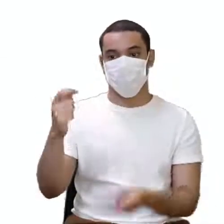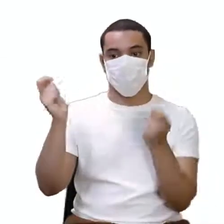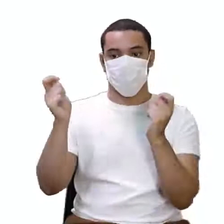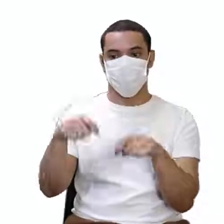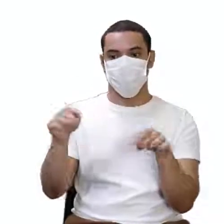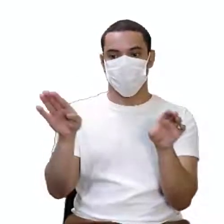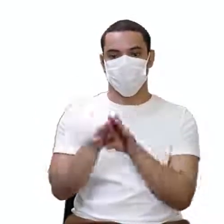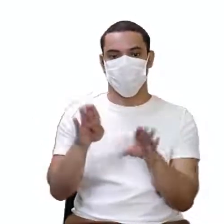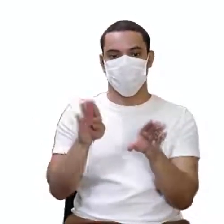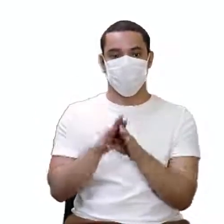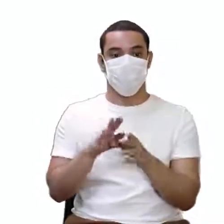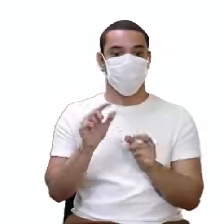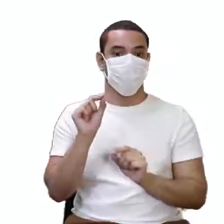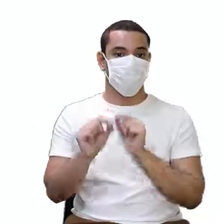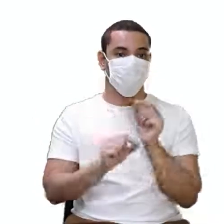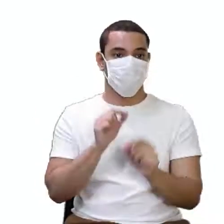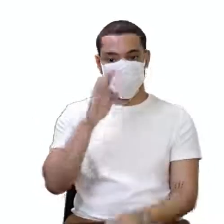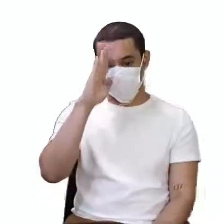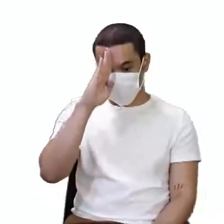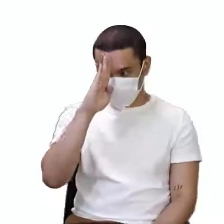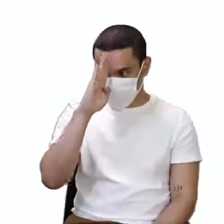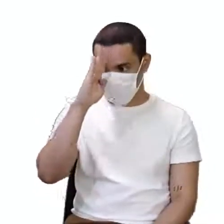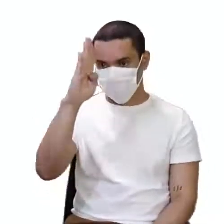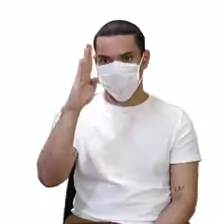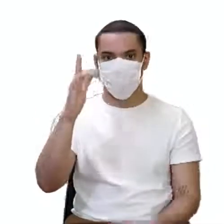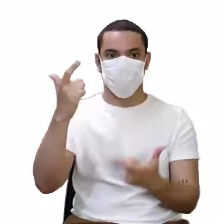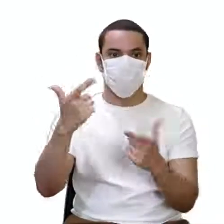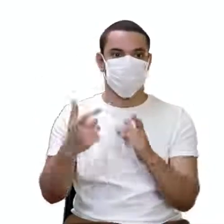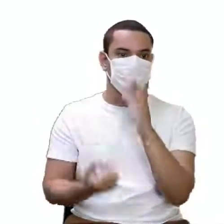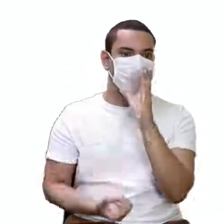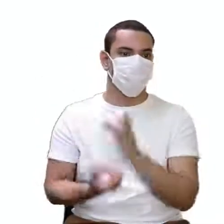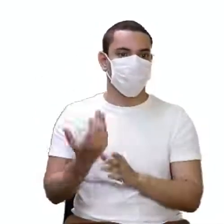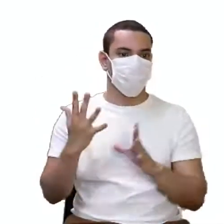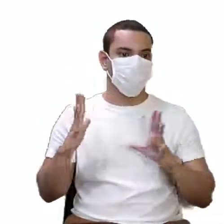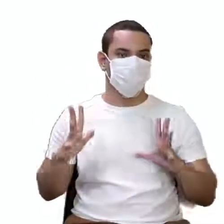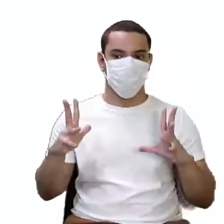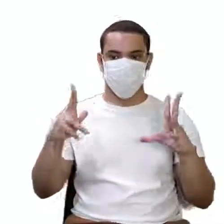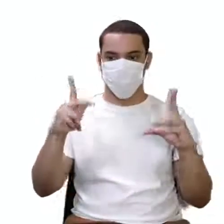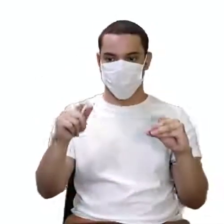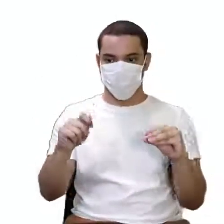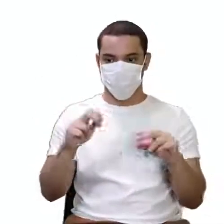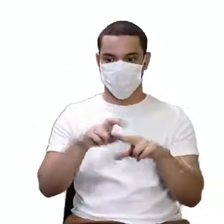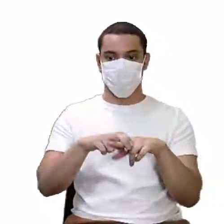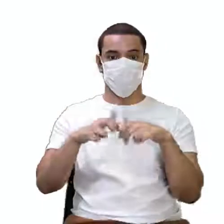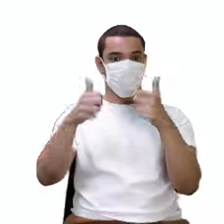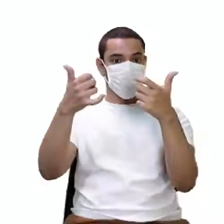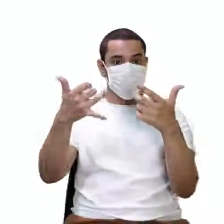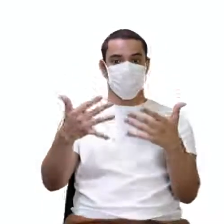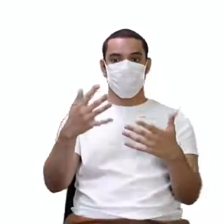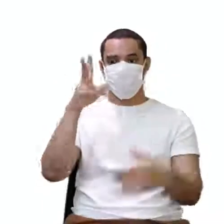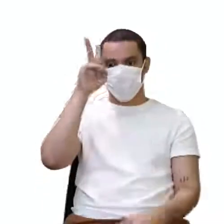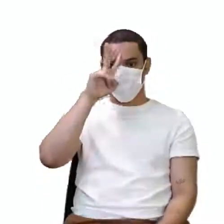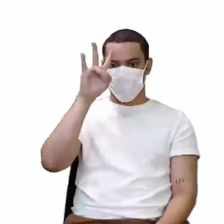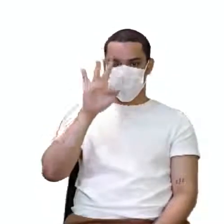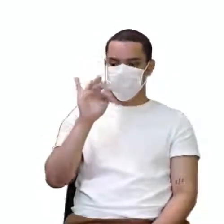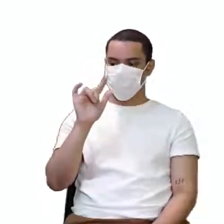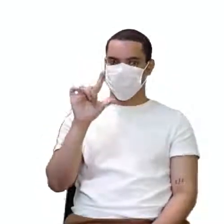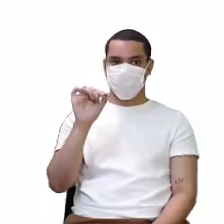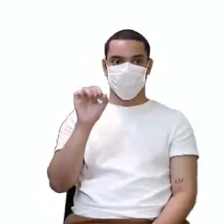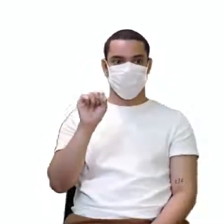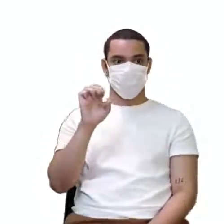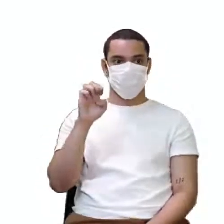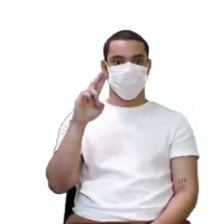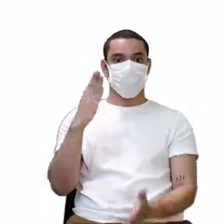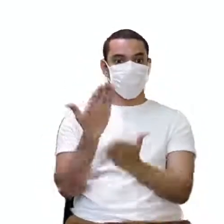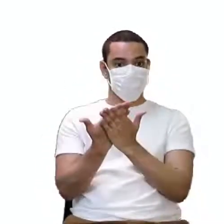Podemos considerá-la o ponto inicial da origem de todos os seres vivos. Quando a gente falou sobre a filogênese, falamos que ela estuda